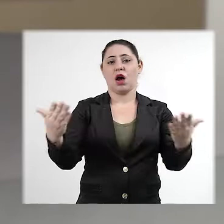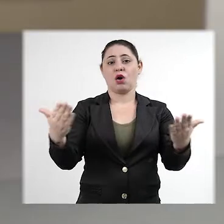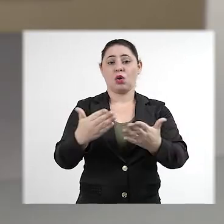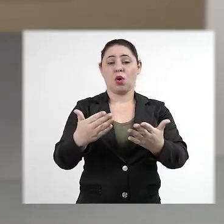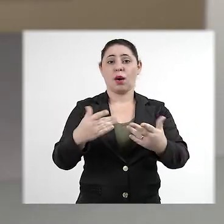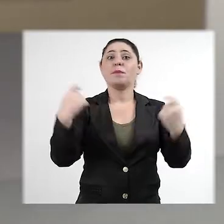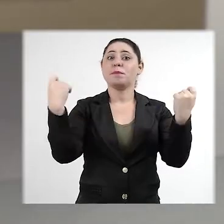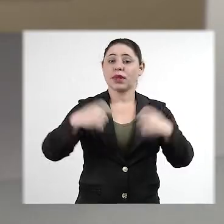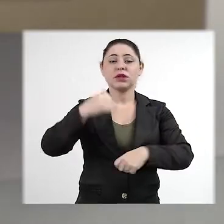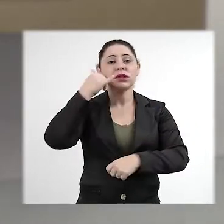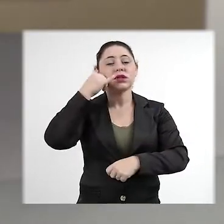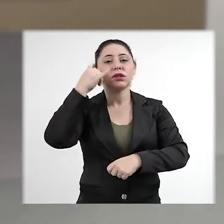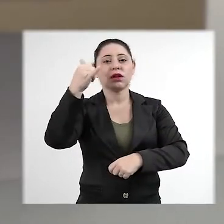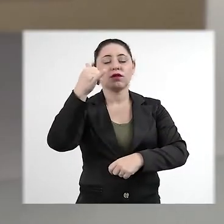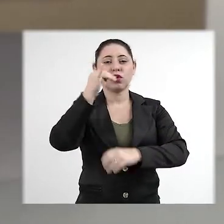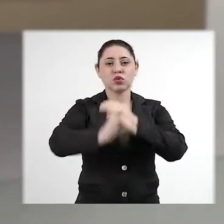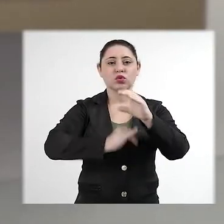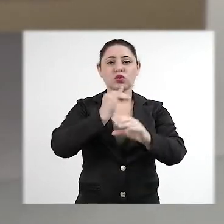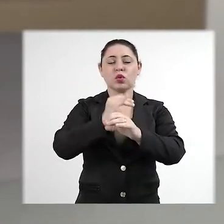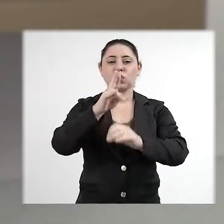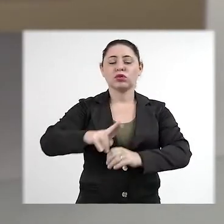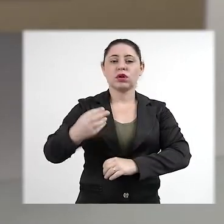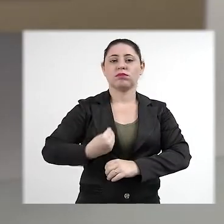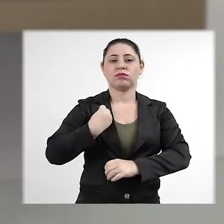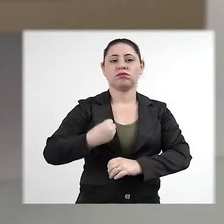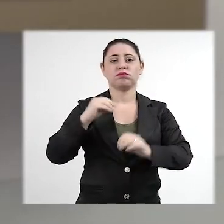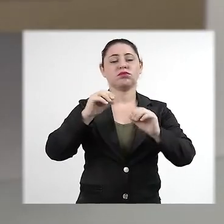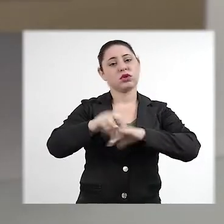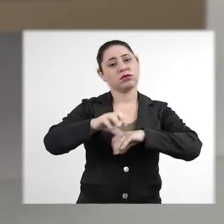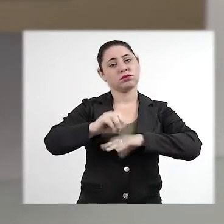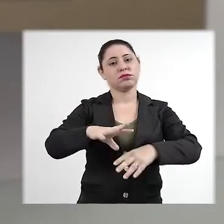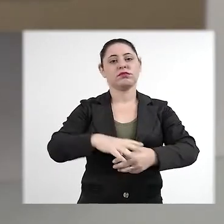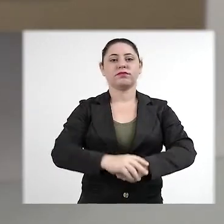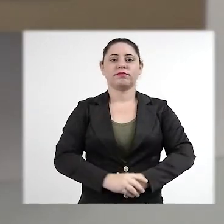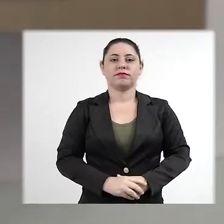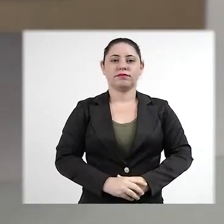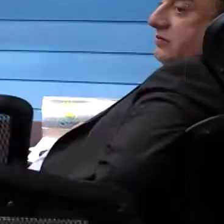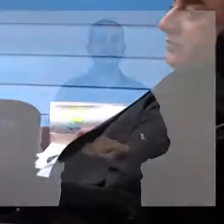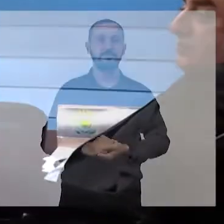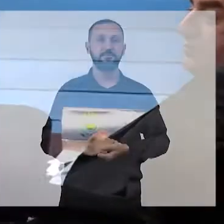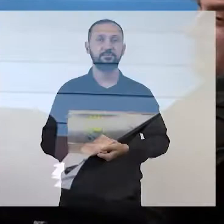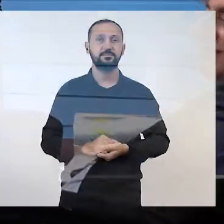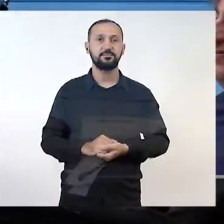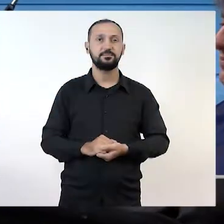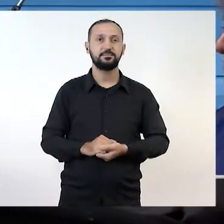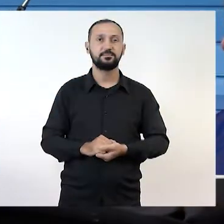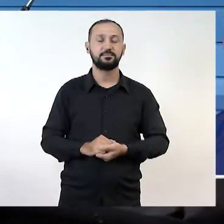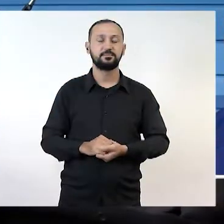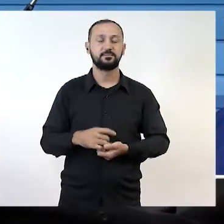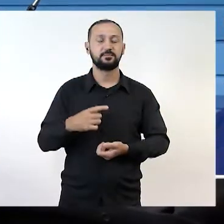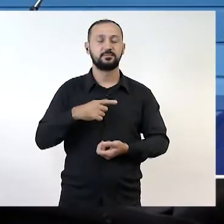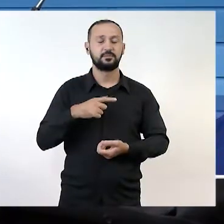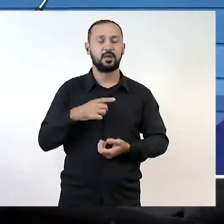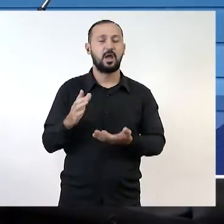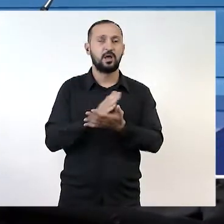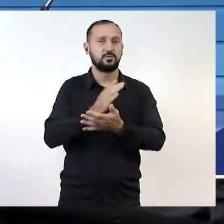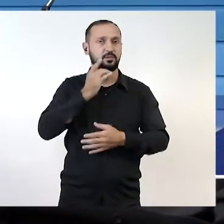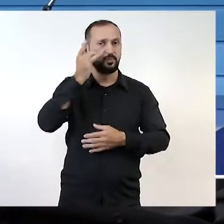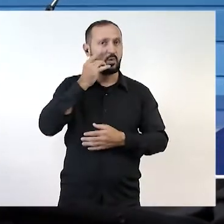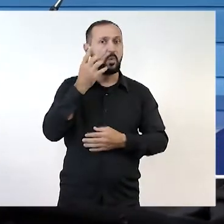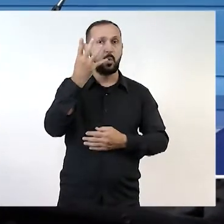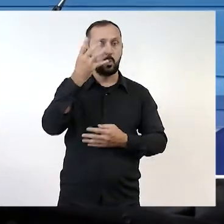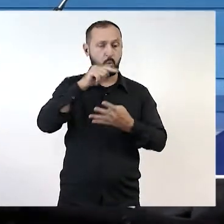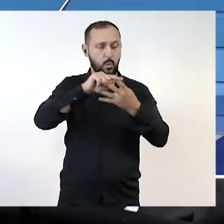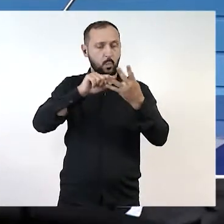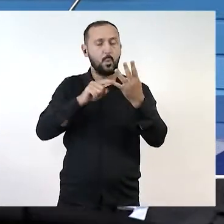sentido, já que agora as ferramentas digitais fazem parte das rotinas da educação. Parlamentares aprovaram 4 projetos